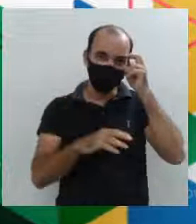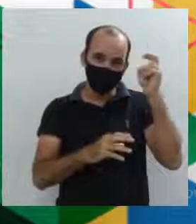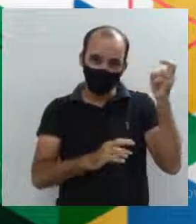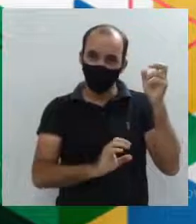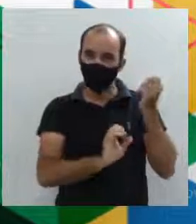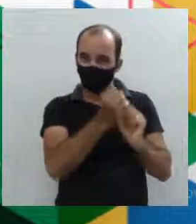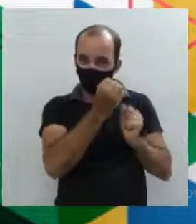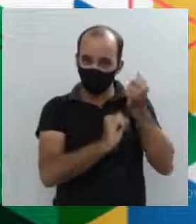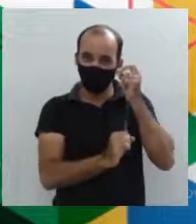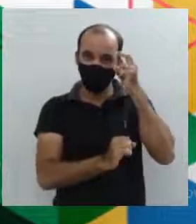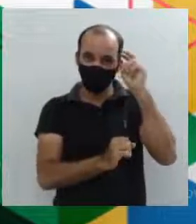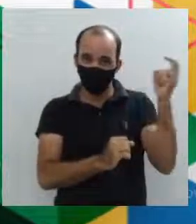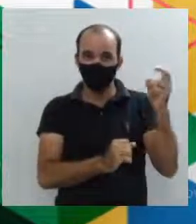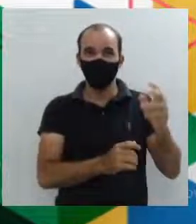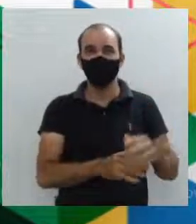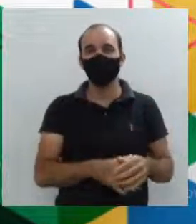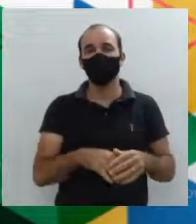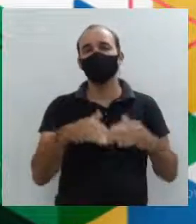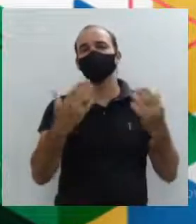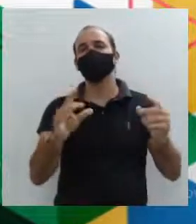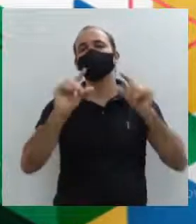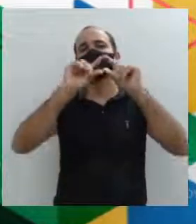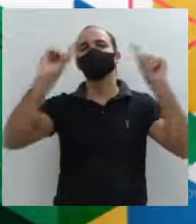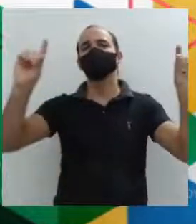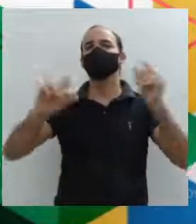cultural e o que é subjetividade.